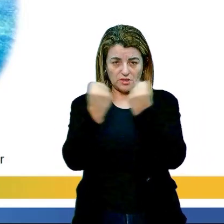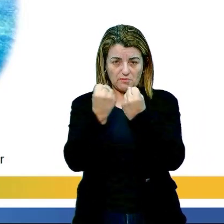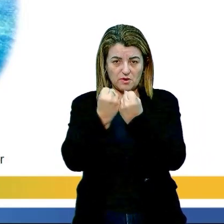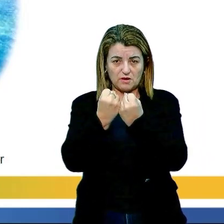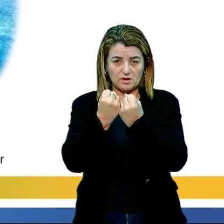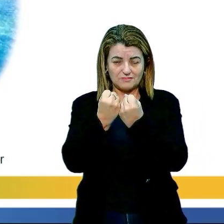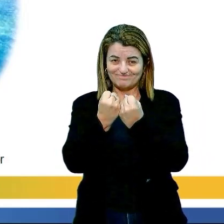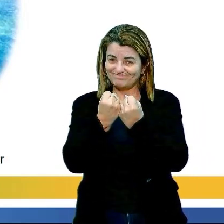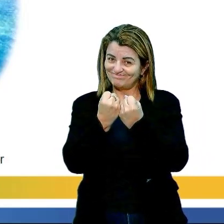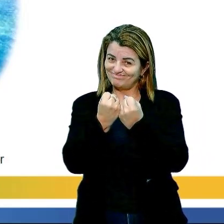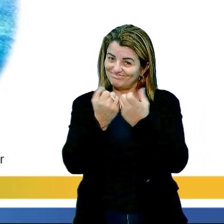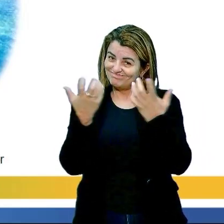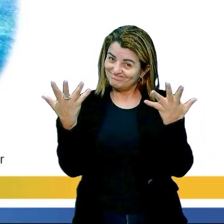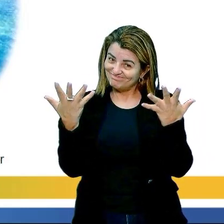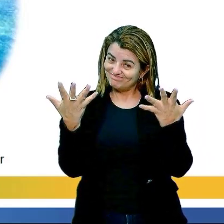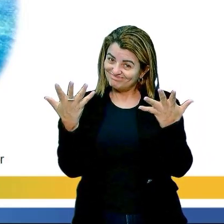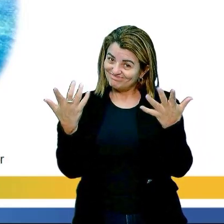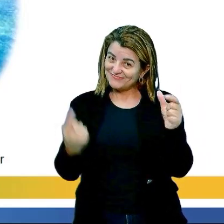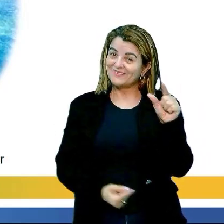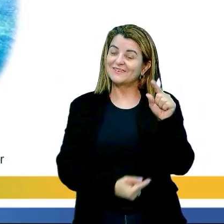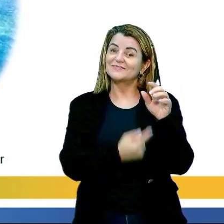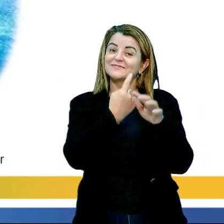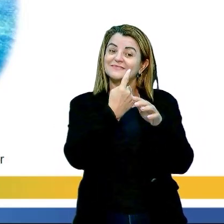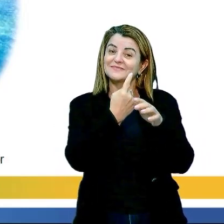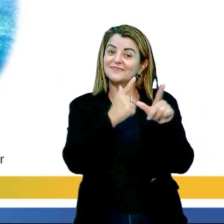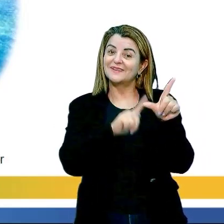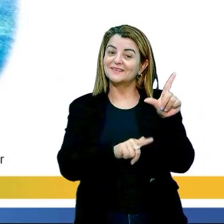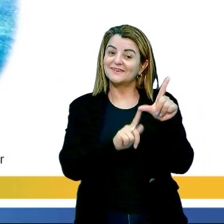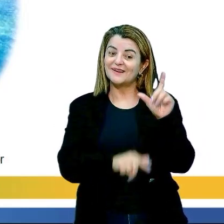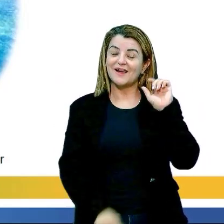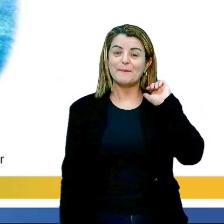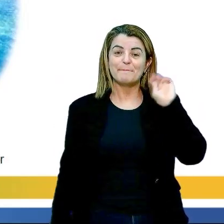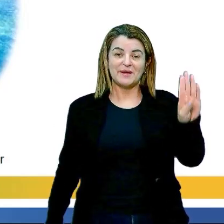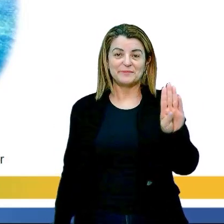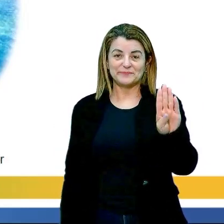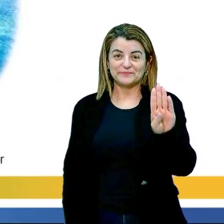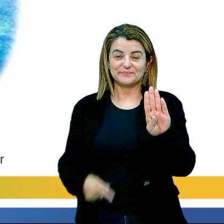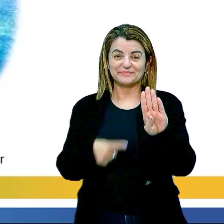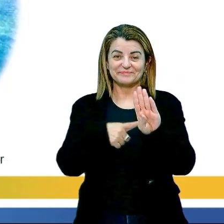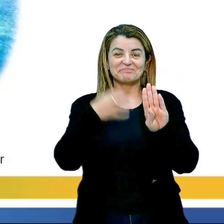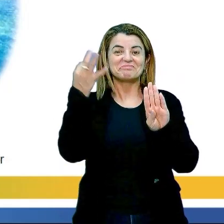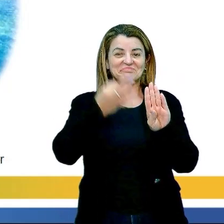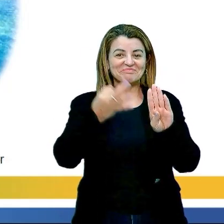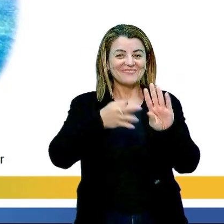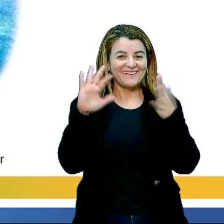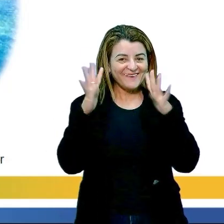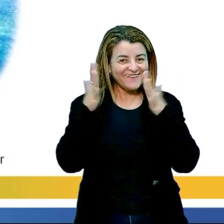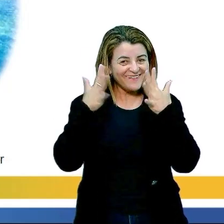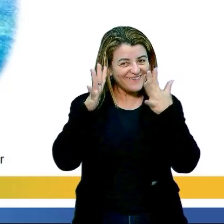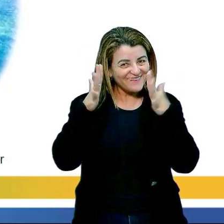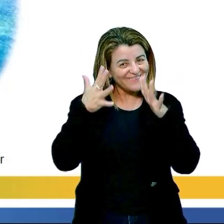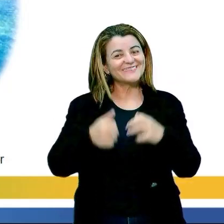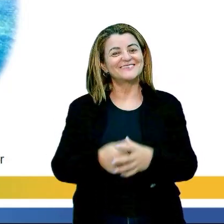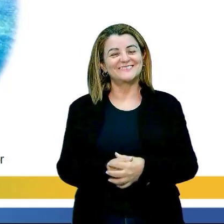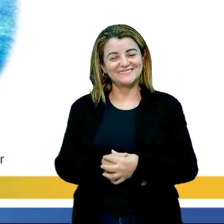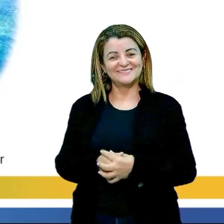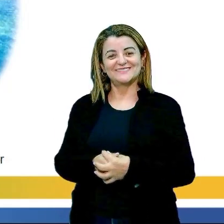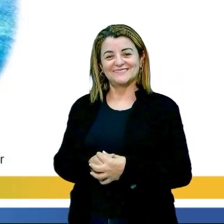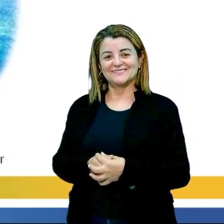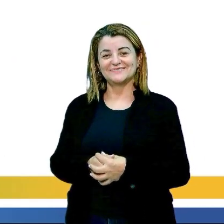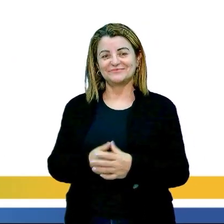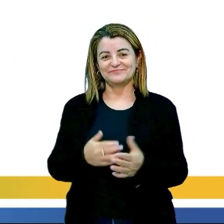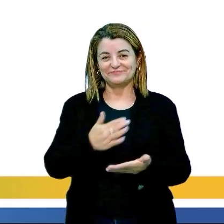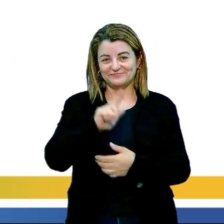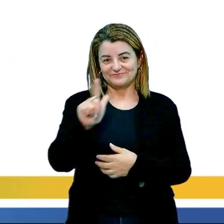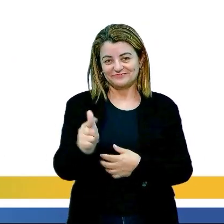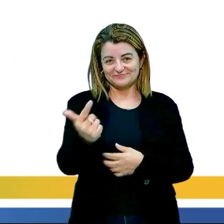Então, quem anotou a letra, qual será? B, acertou. Ok? Valeu,